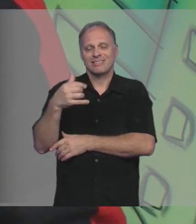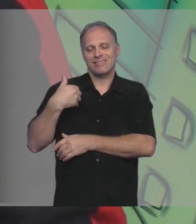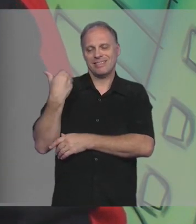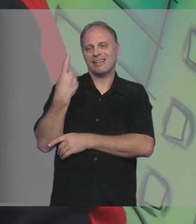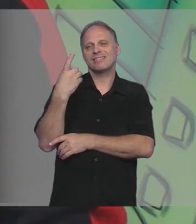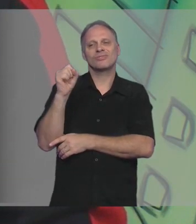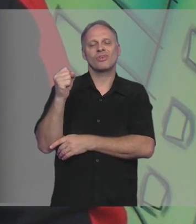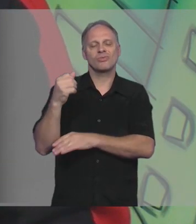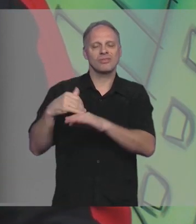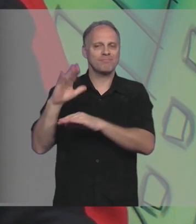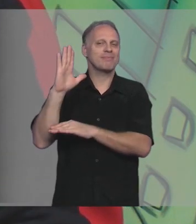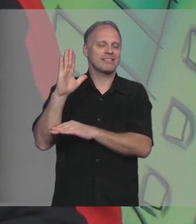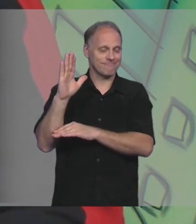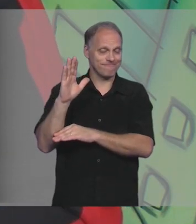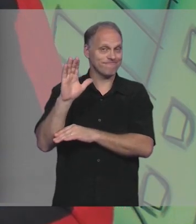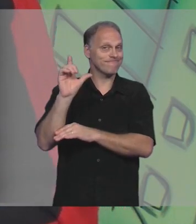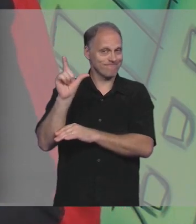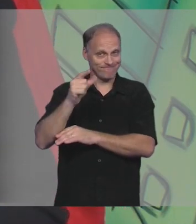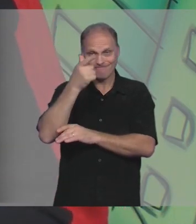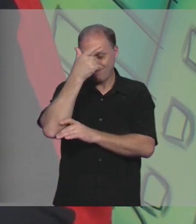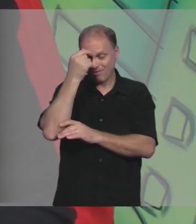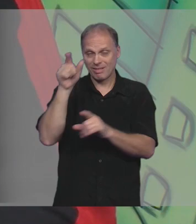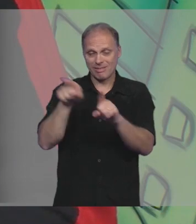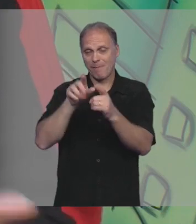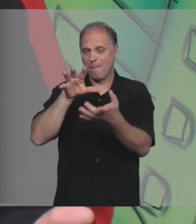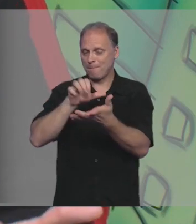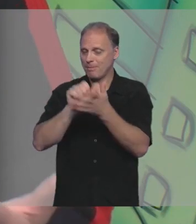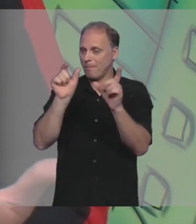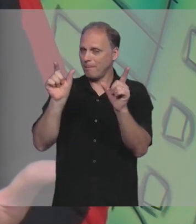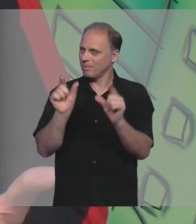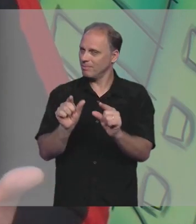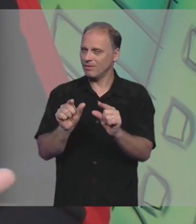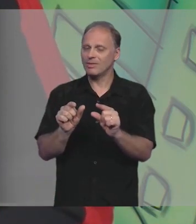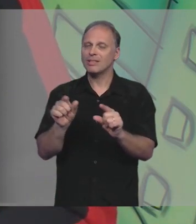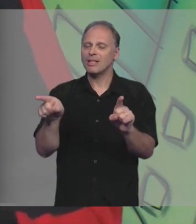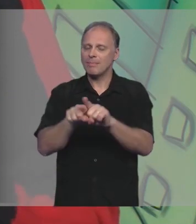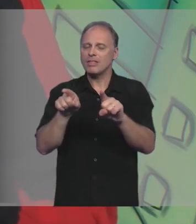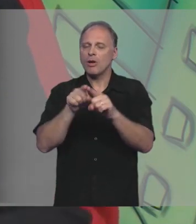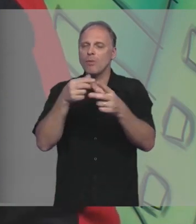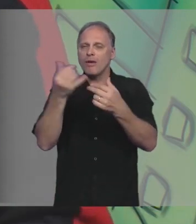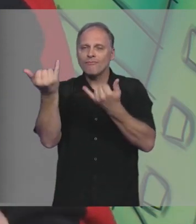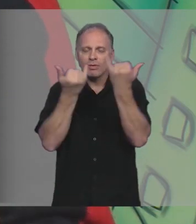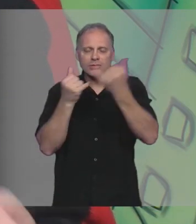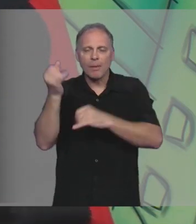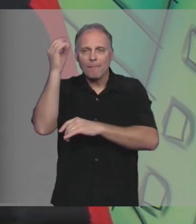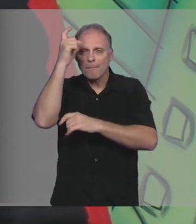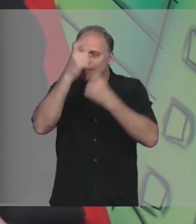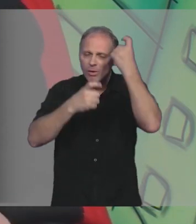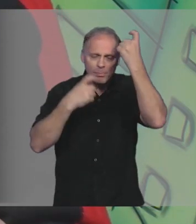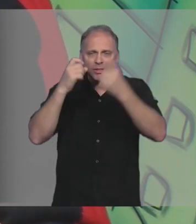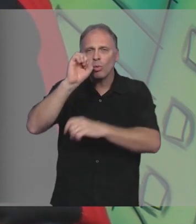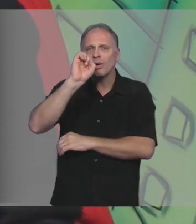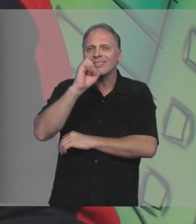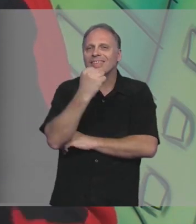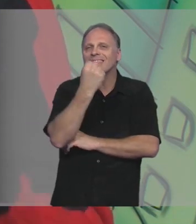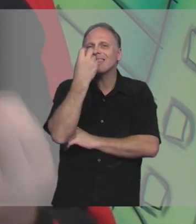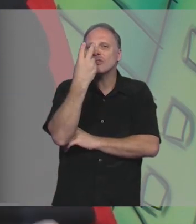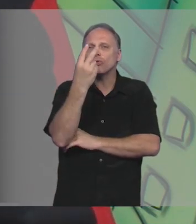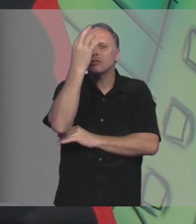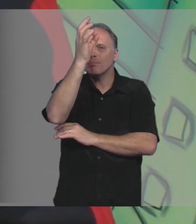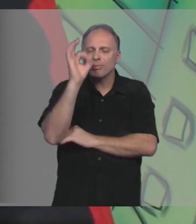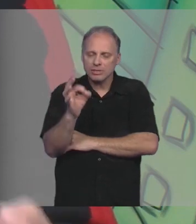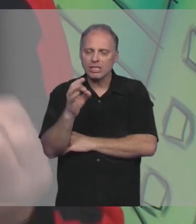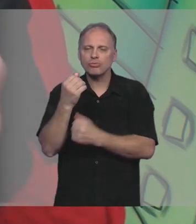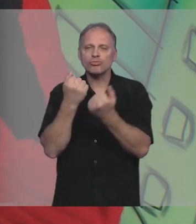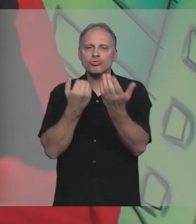anos. E tem um dado que é muito preocupante, Laerte. 82% dos jovens que